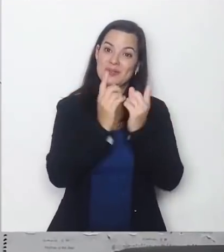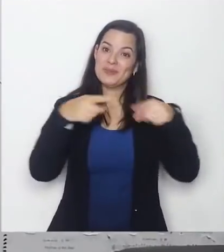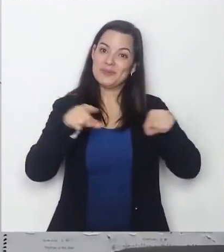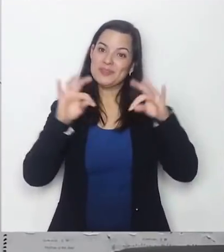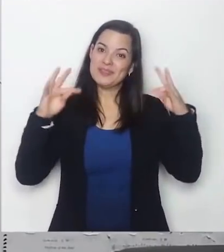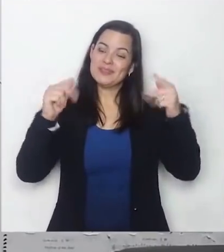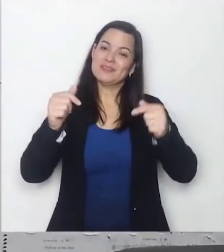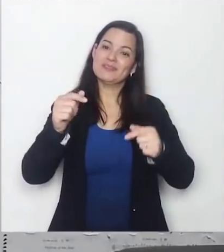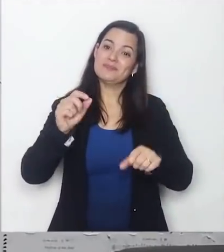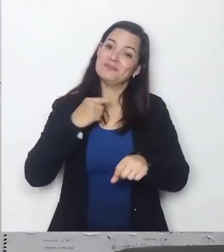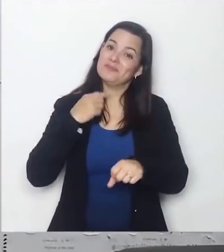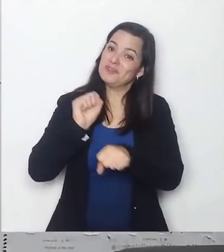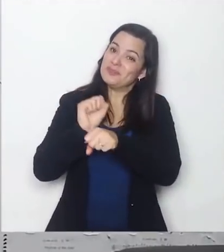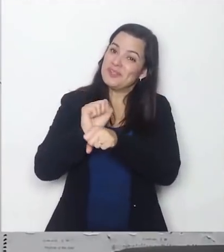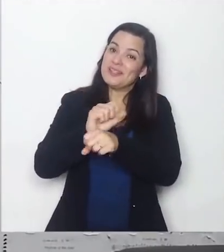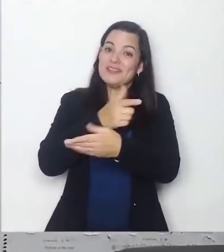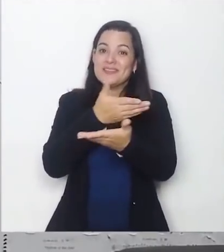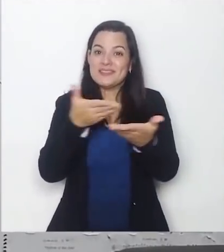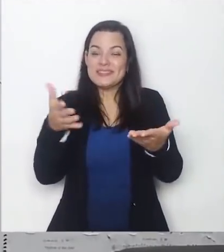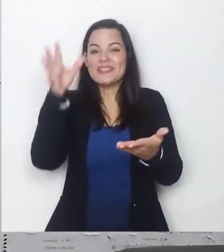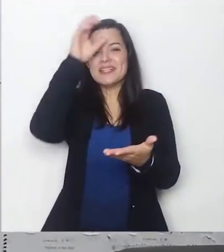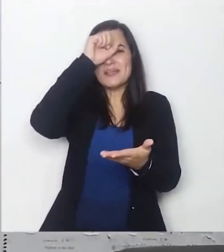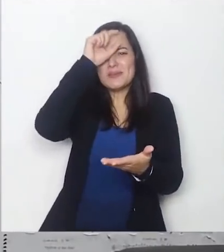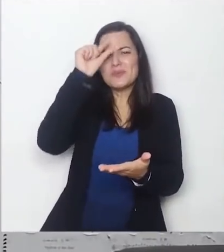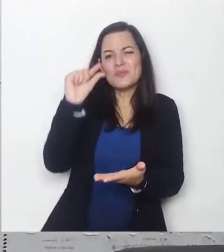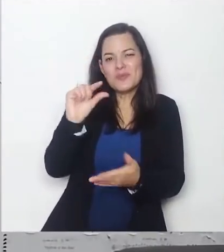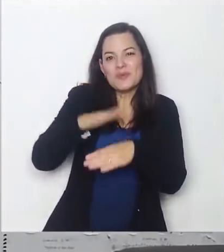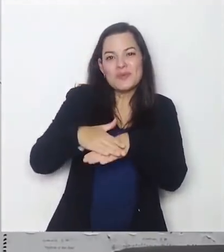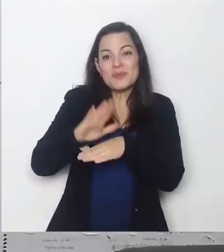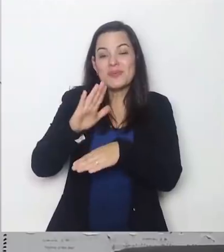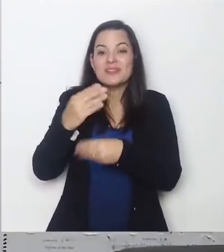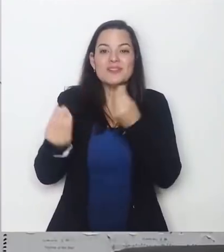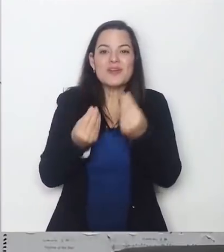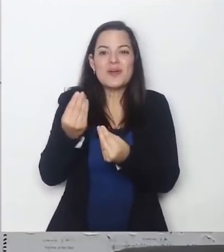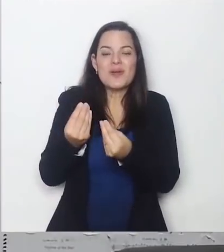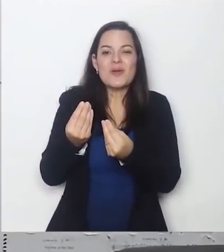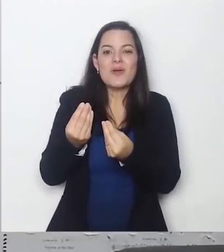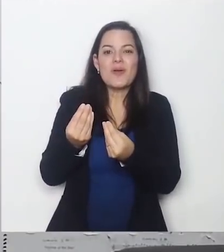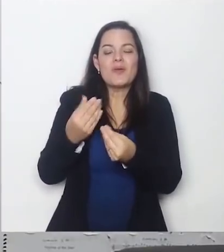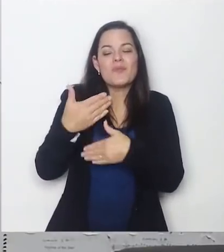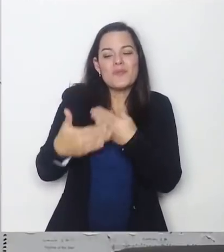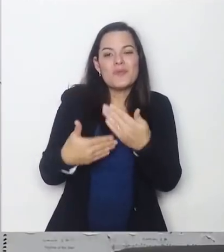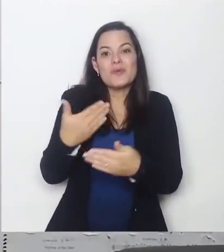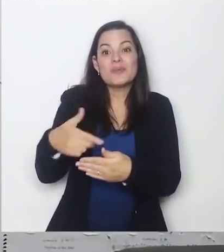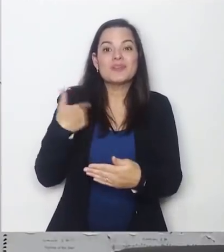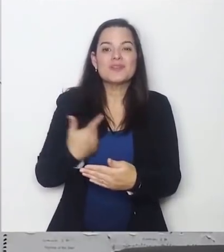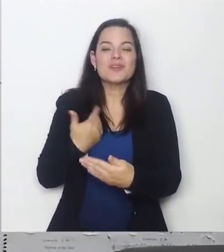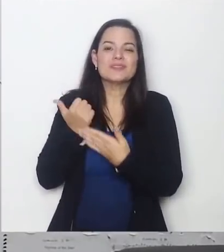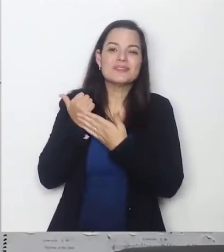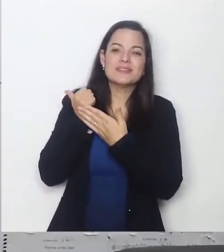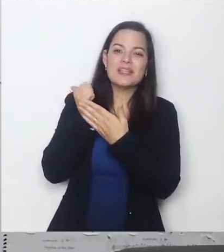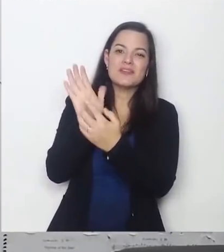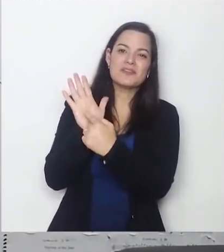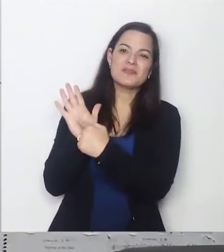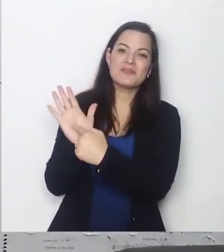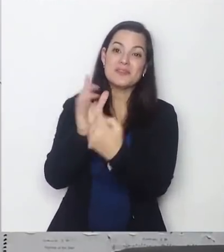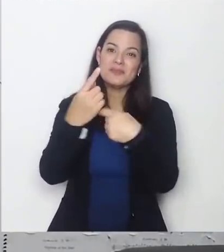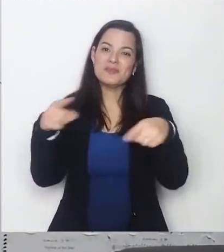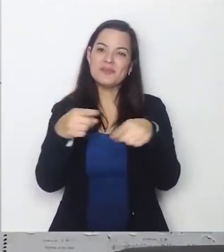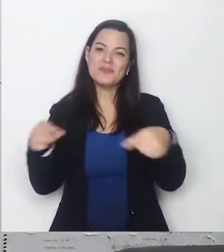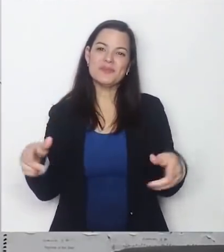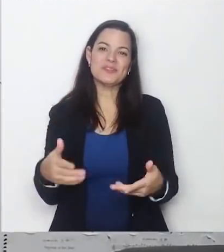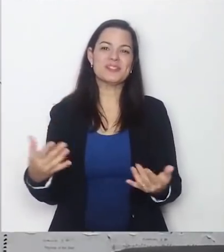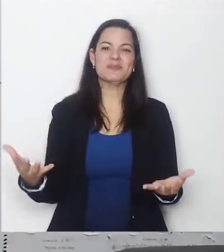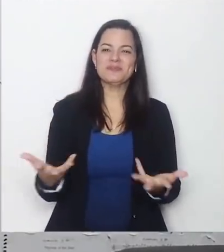Espero que tenham aprendido um pouquinho mais de como funciona o processo para a gente levar música da melhor